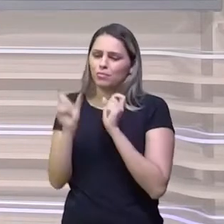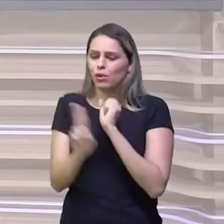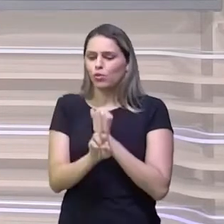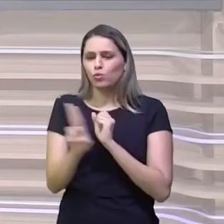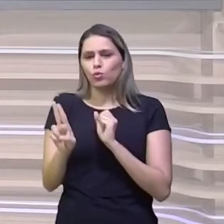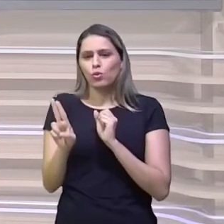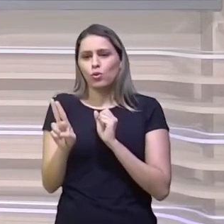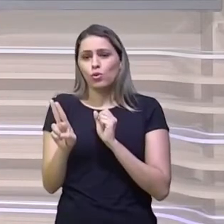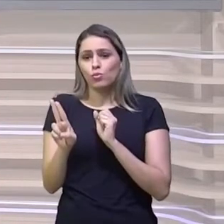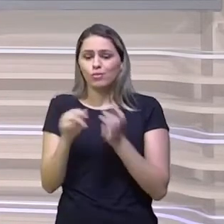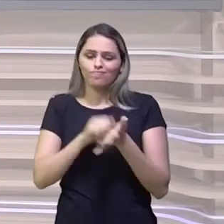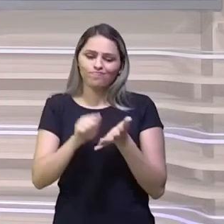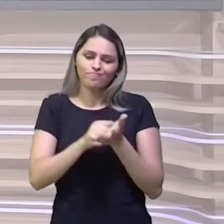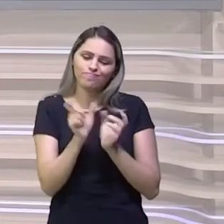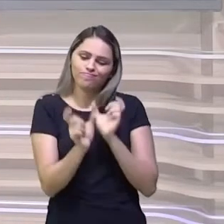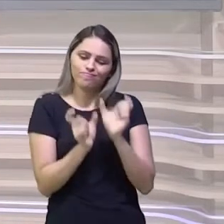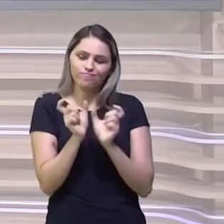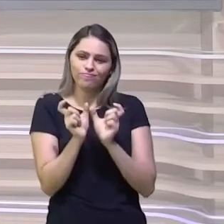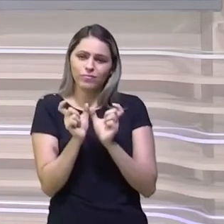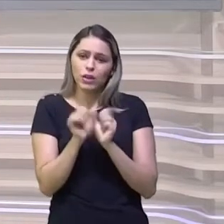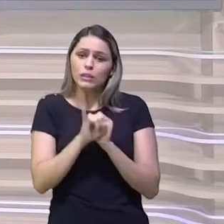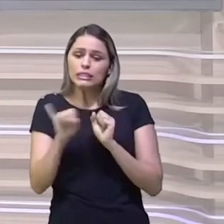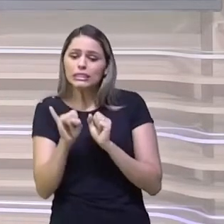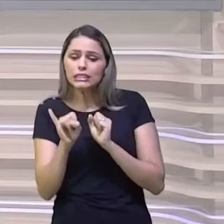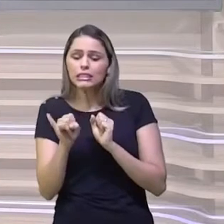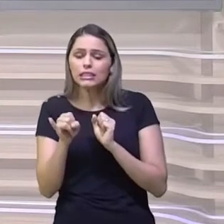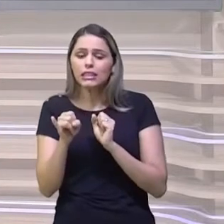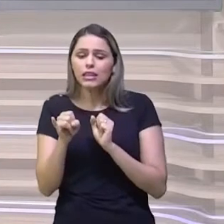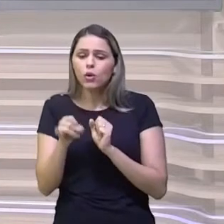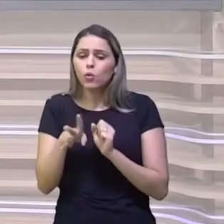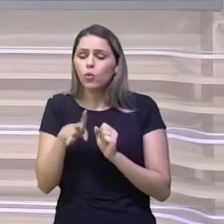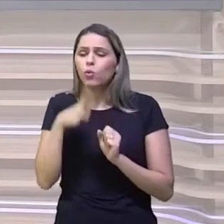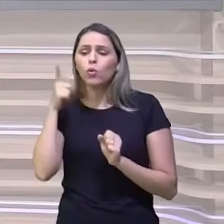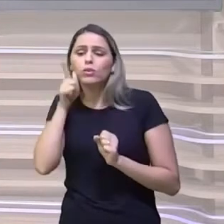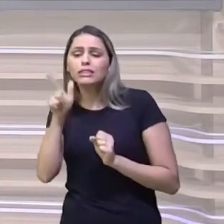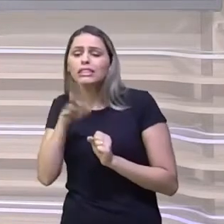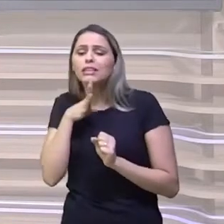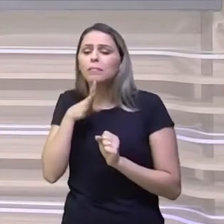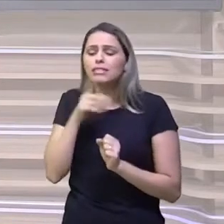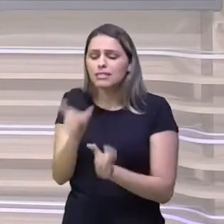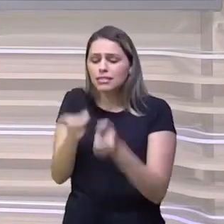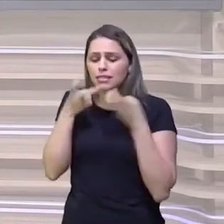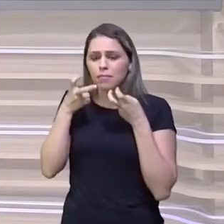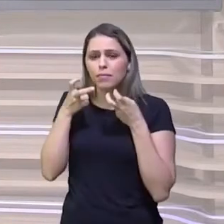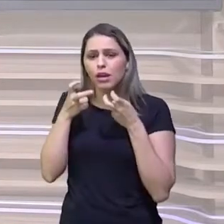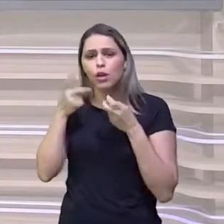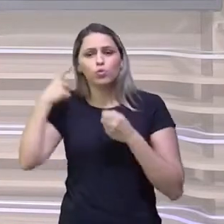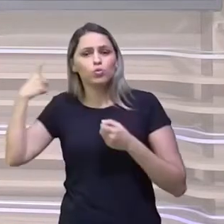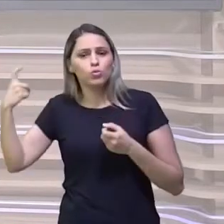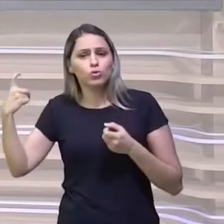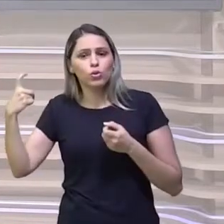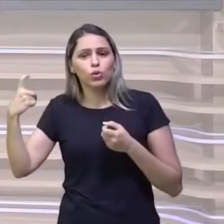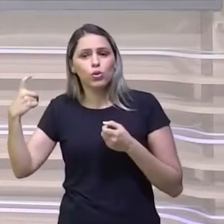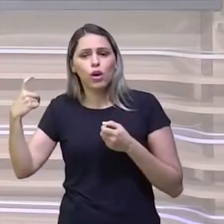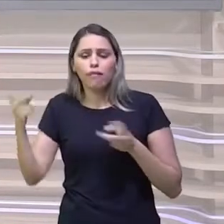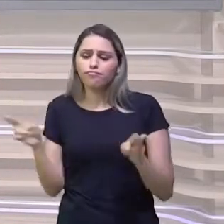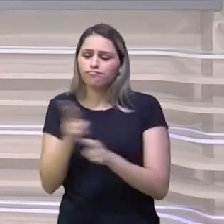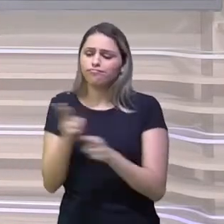do momento que nós conseguimos identificar o som, nós vamos fazer várias ligações com outras